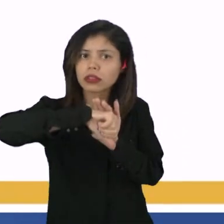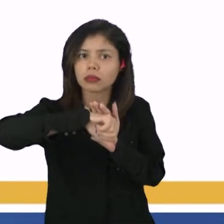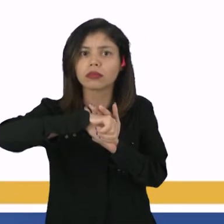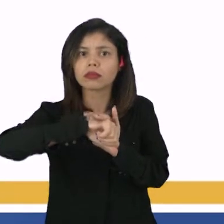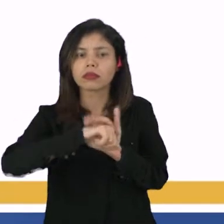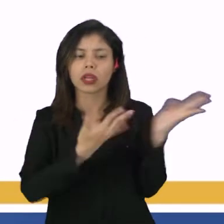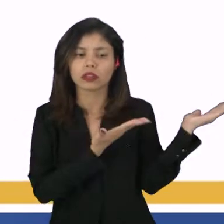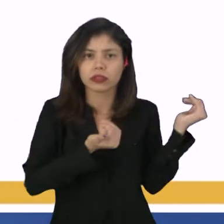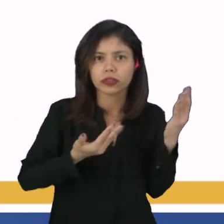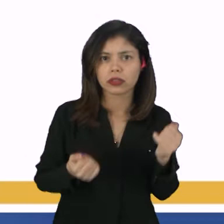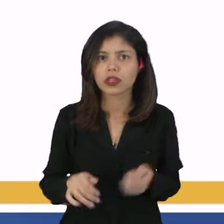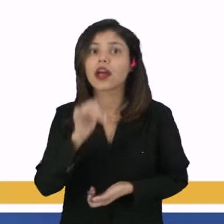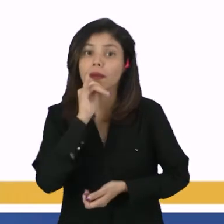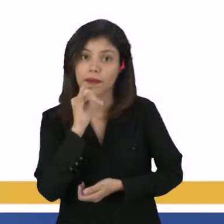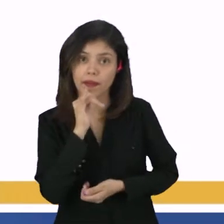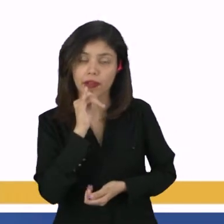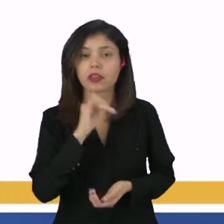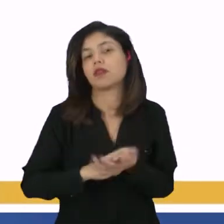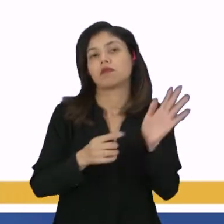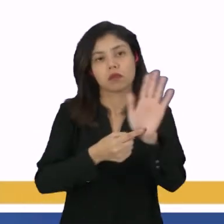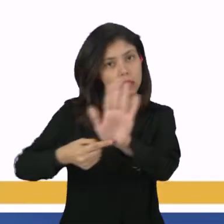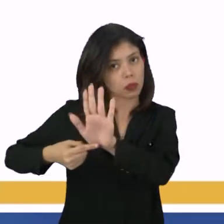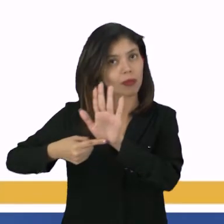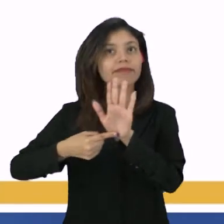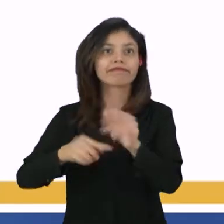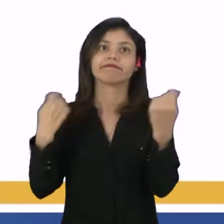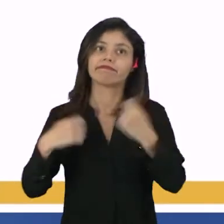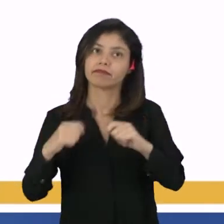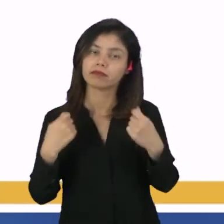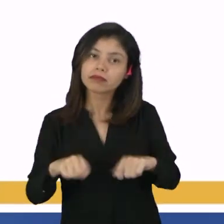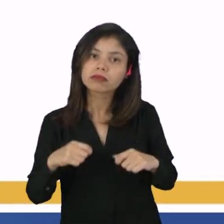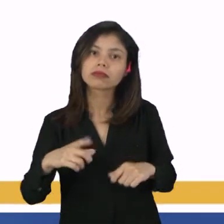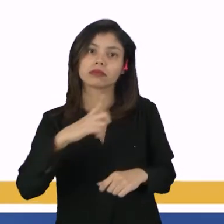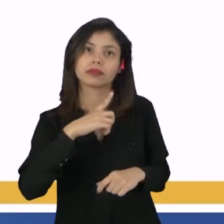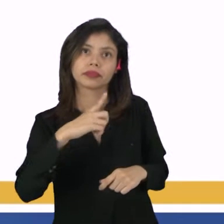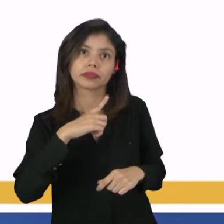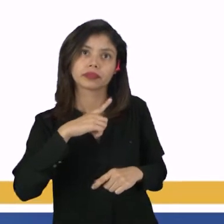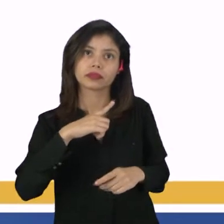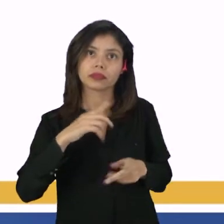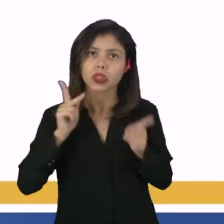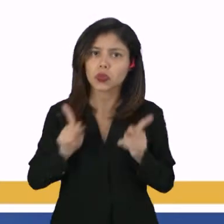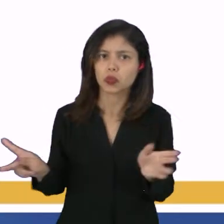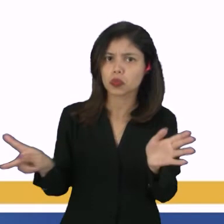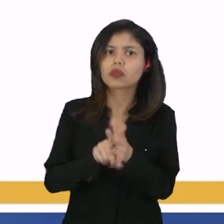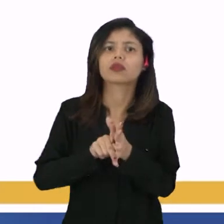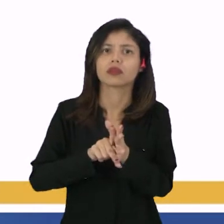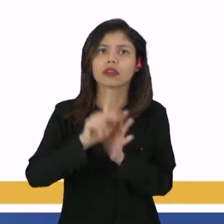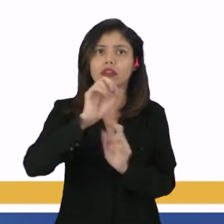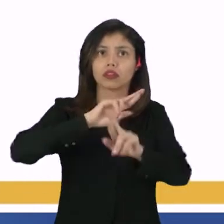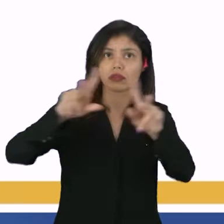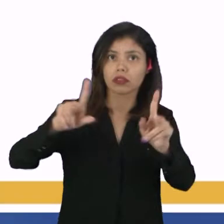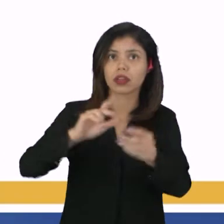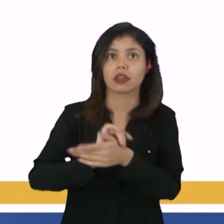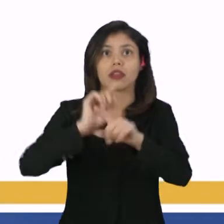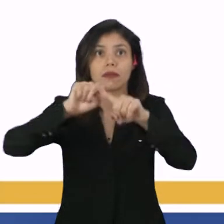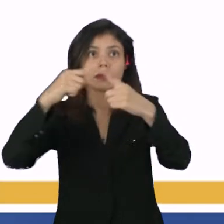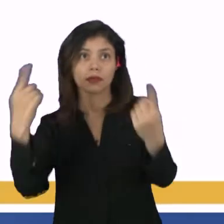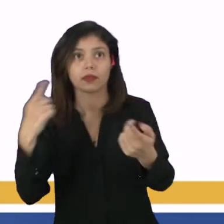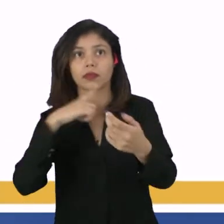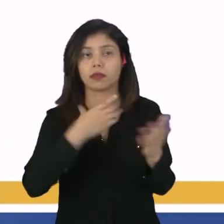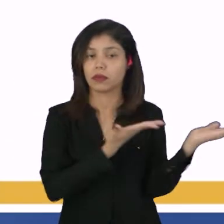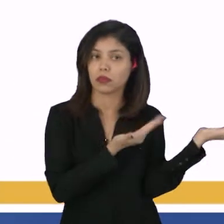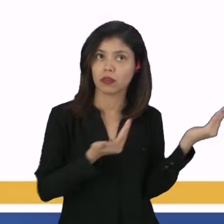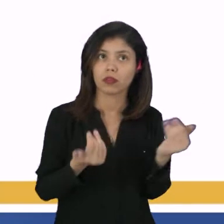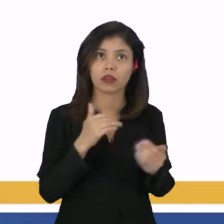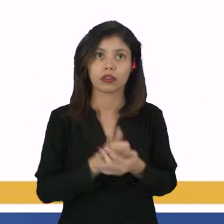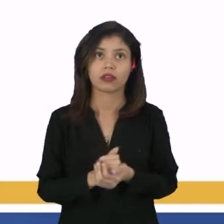entre a juventude revela que medidas urgentes precisam ser tomadas por diferentes instâncias. Por outro lado, temos